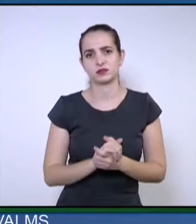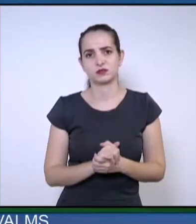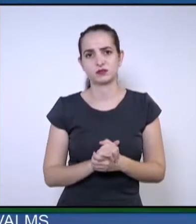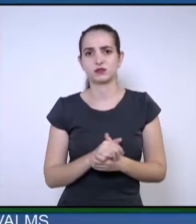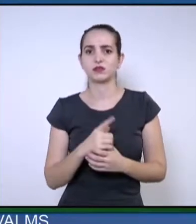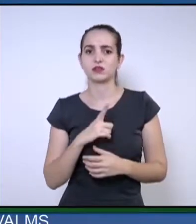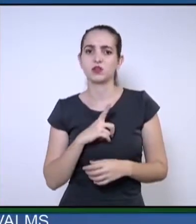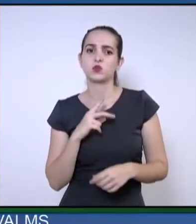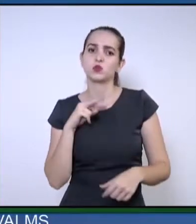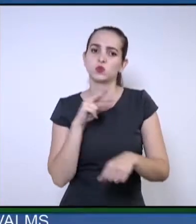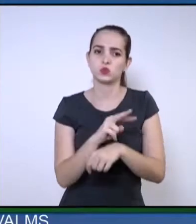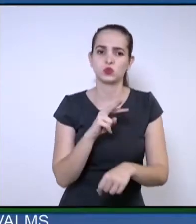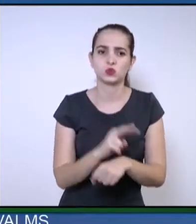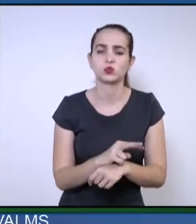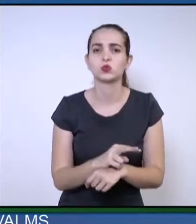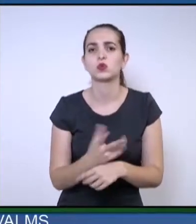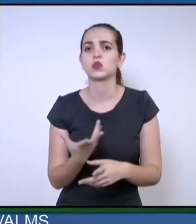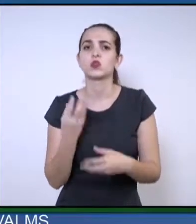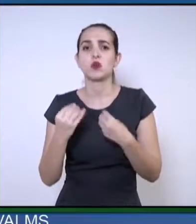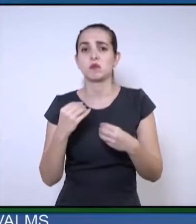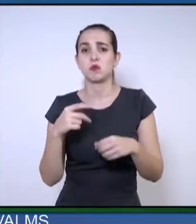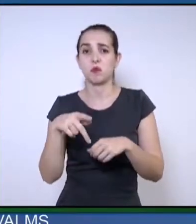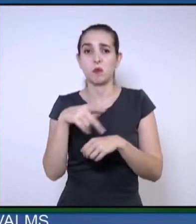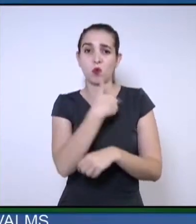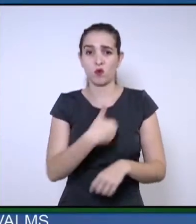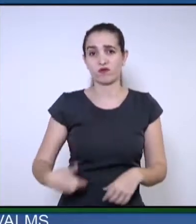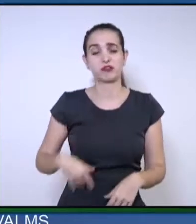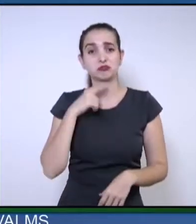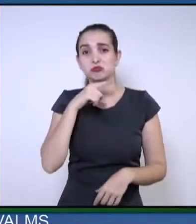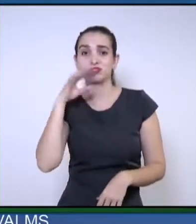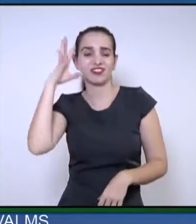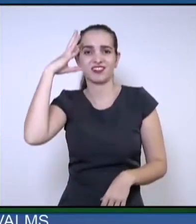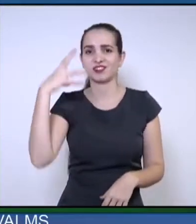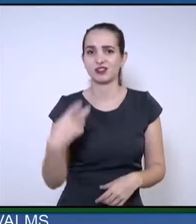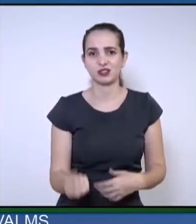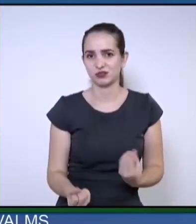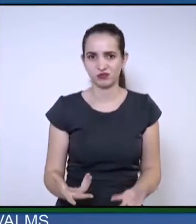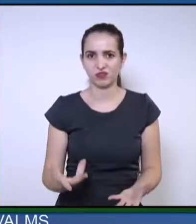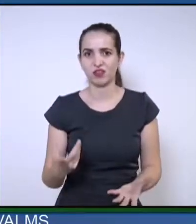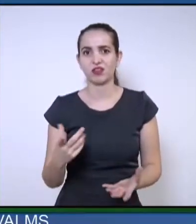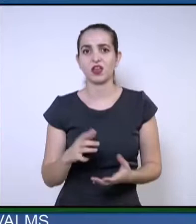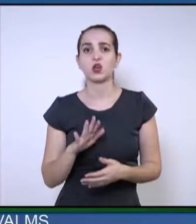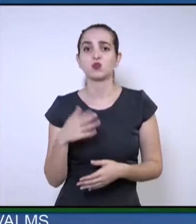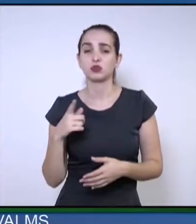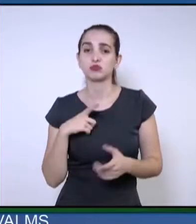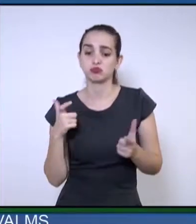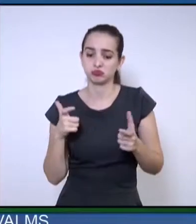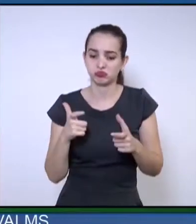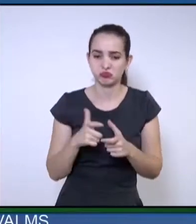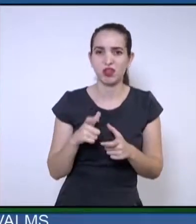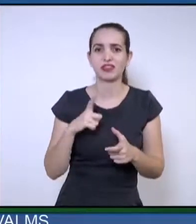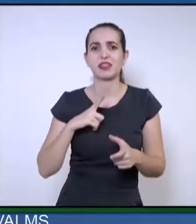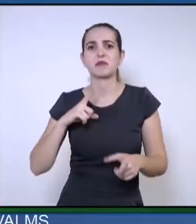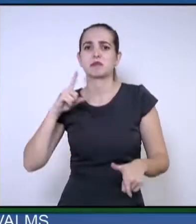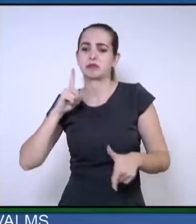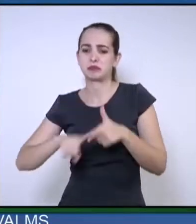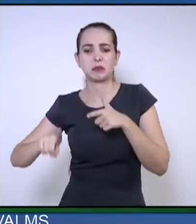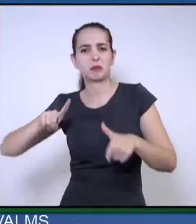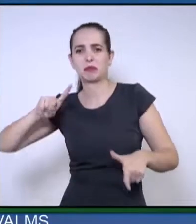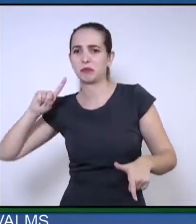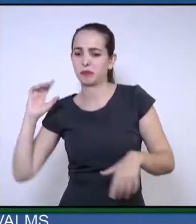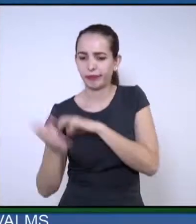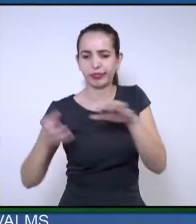de resolver, pelo menos de diminuir. E quando diminui, existe um boicote que acaba com a prioridade da diminuição